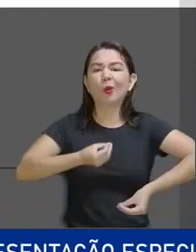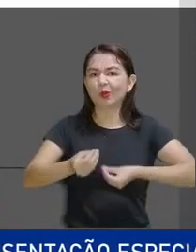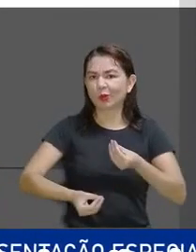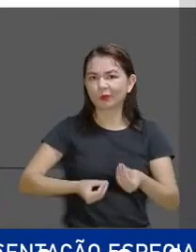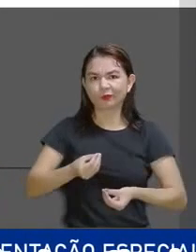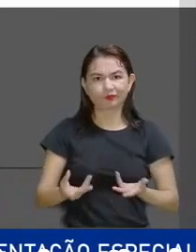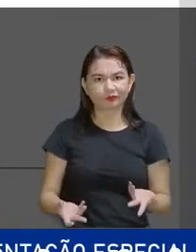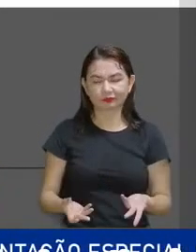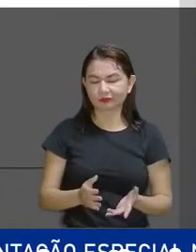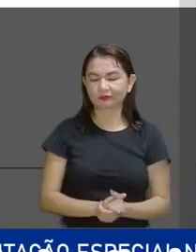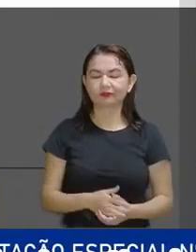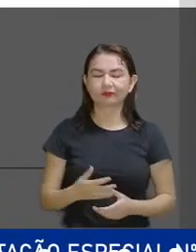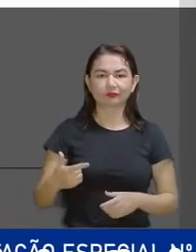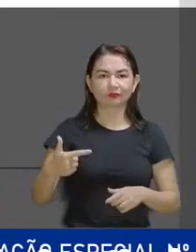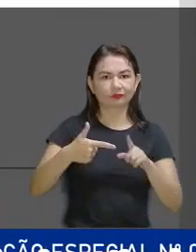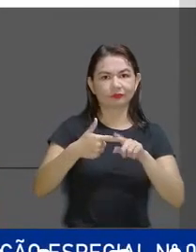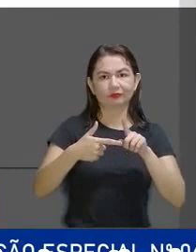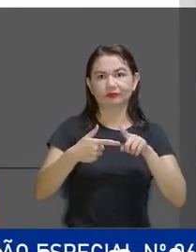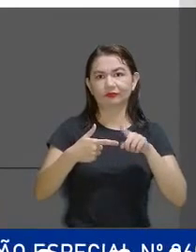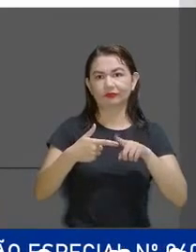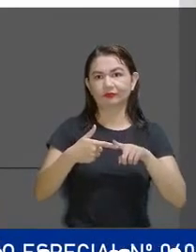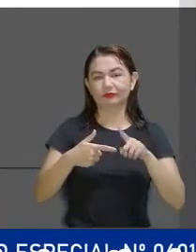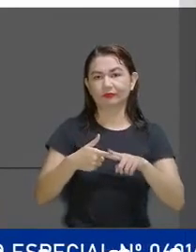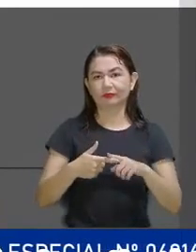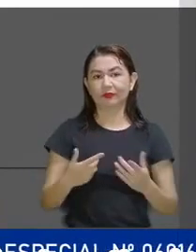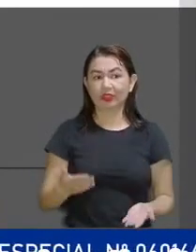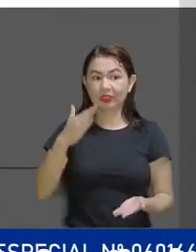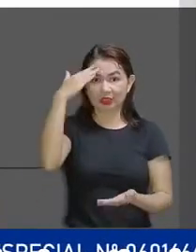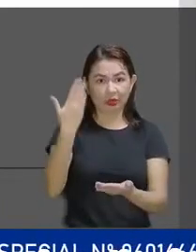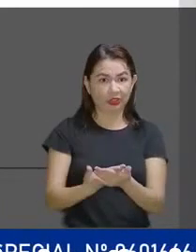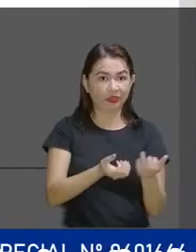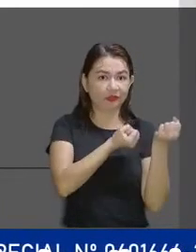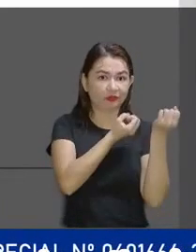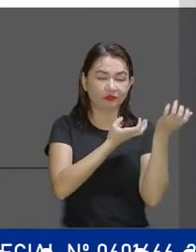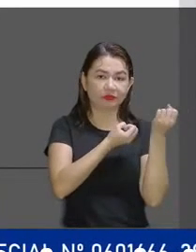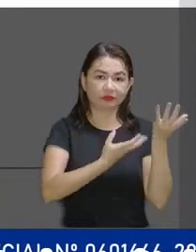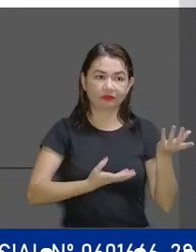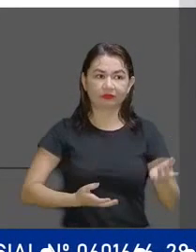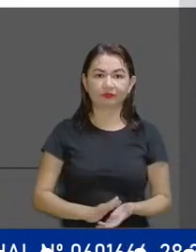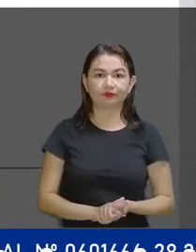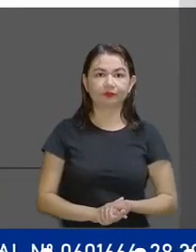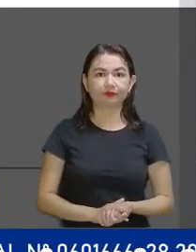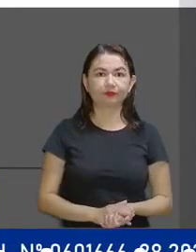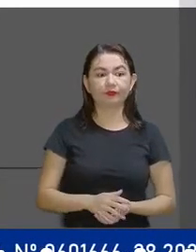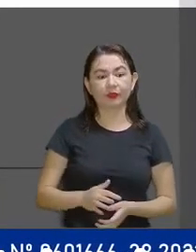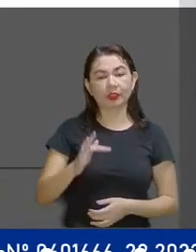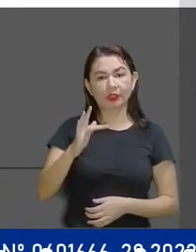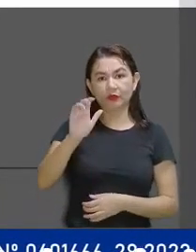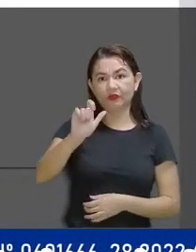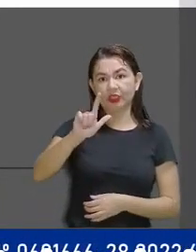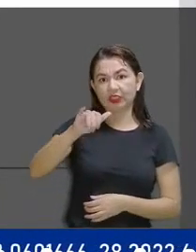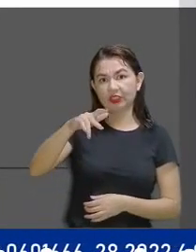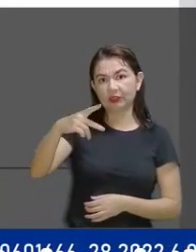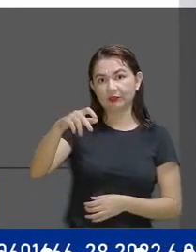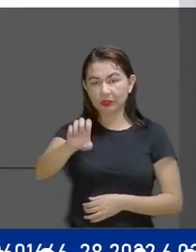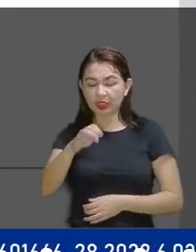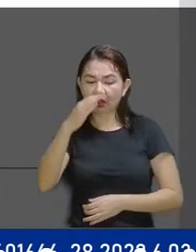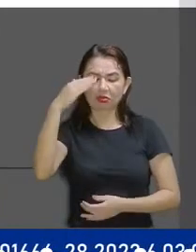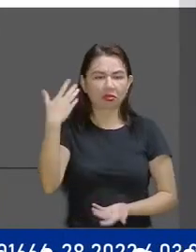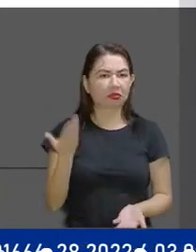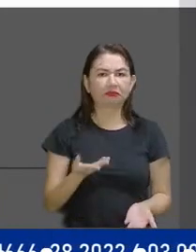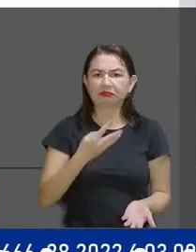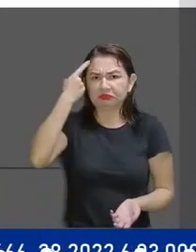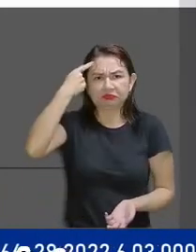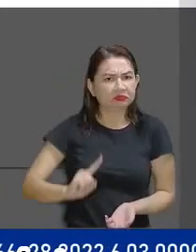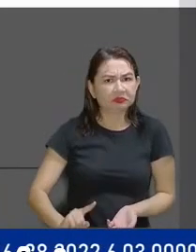afirmações. O segundo evento, que retira a credibilidade das declarações dos investigados, refere-se à afirmação feita por Felipe quanto ao desconhecimento de